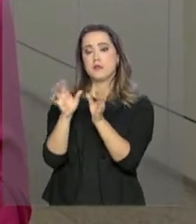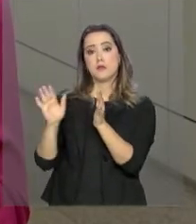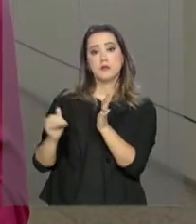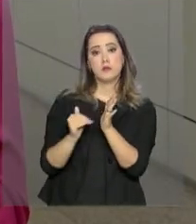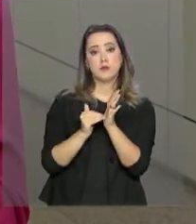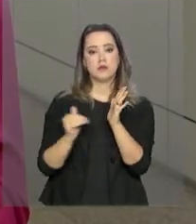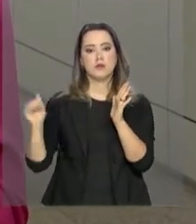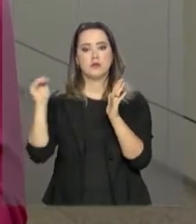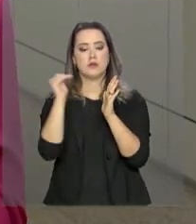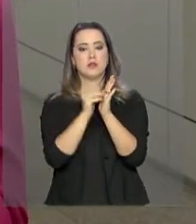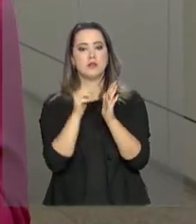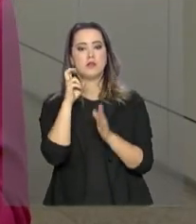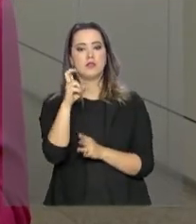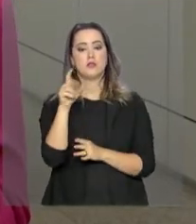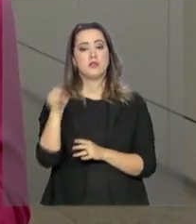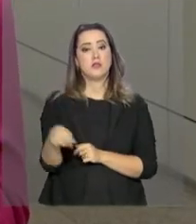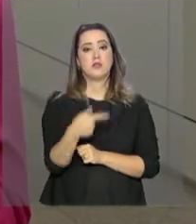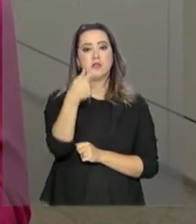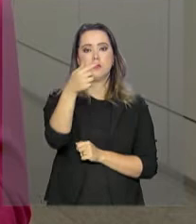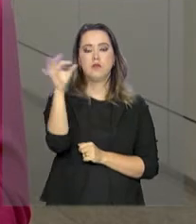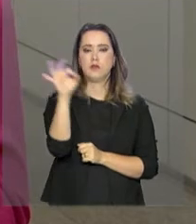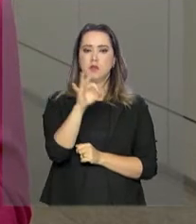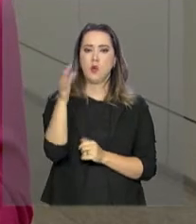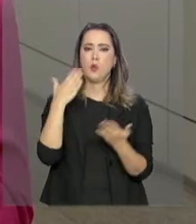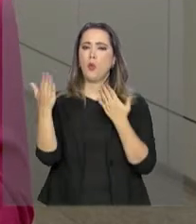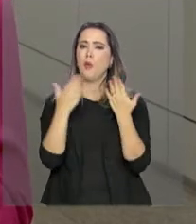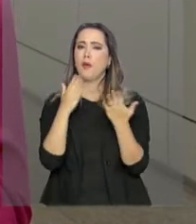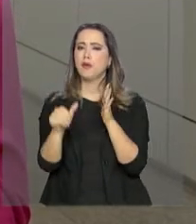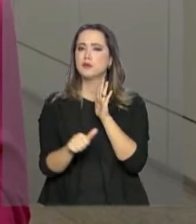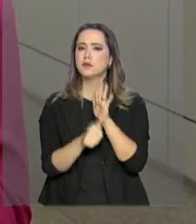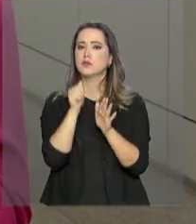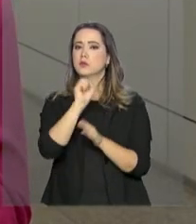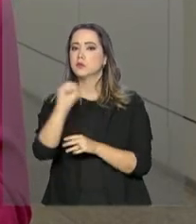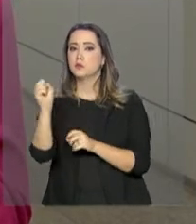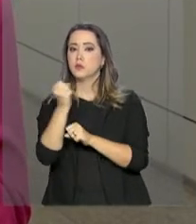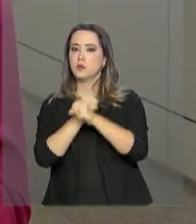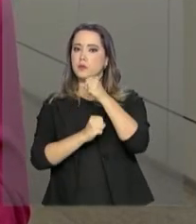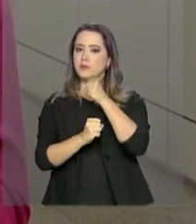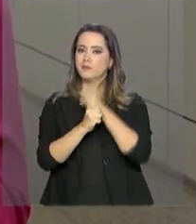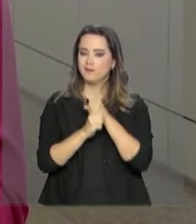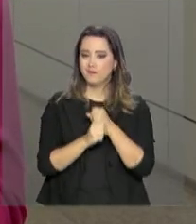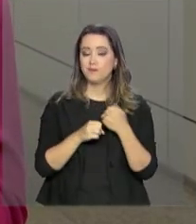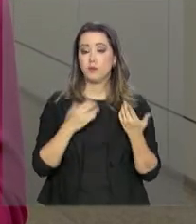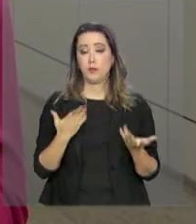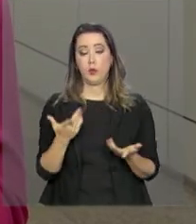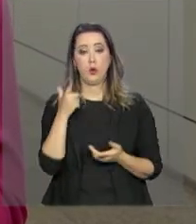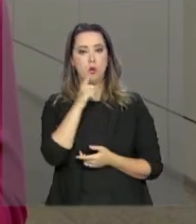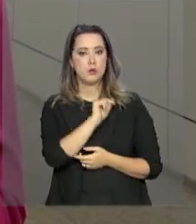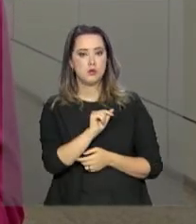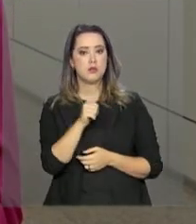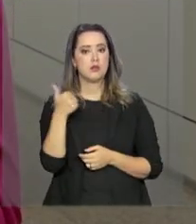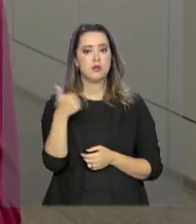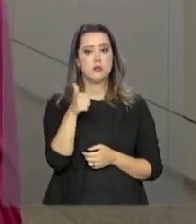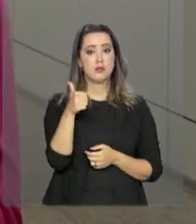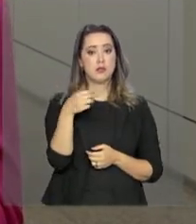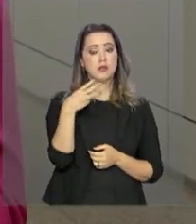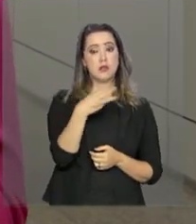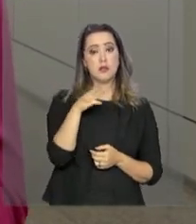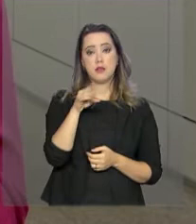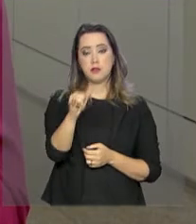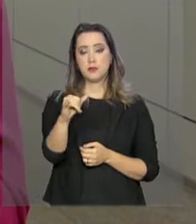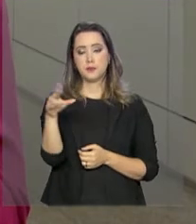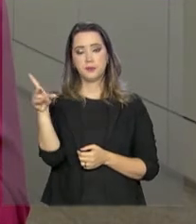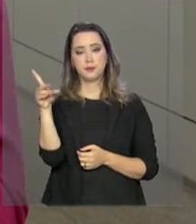cresceram 5,7% em relação ao primeiro semestre de 2017, alcançando 113 bilhões